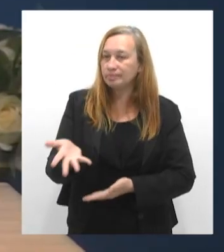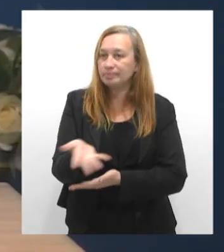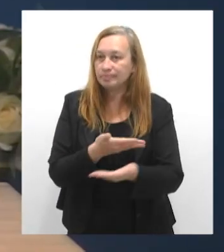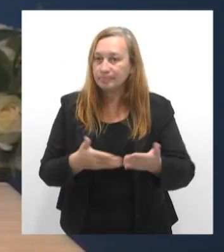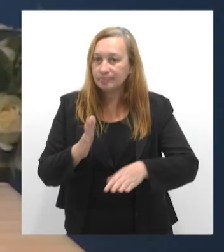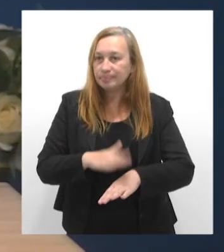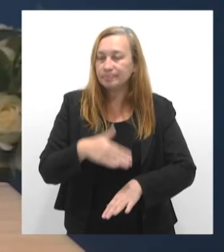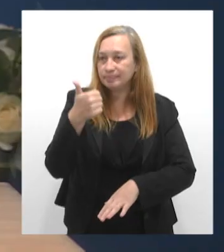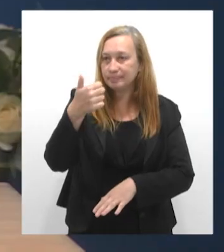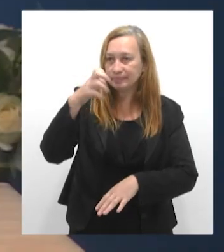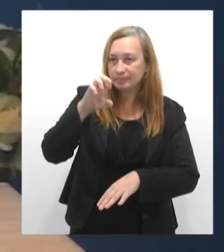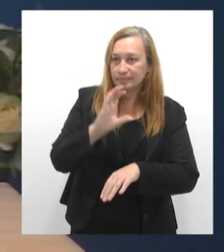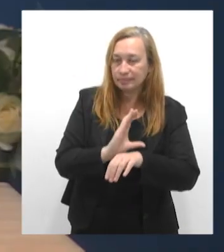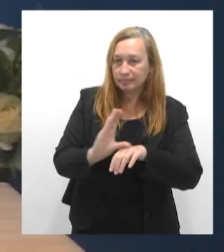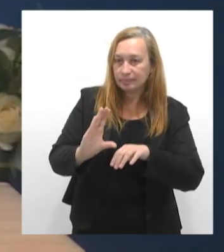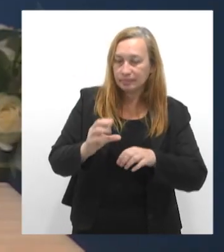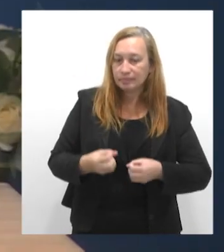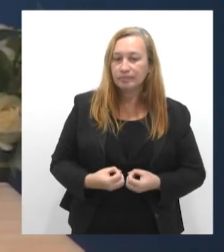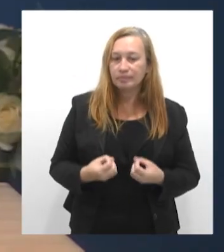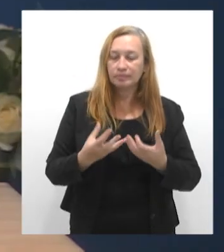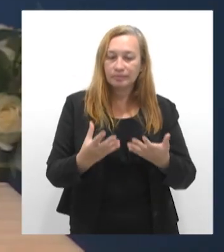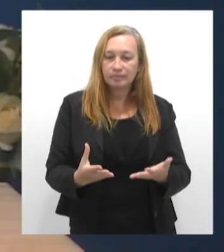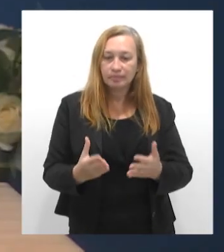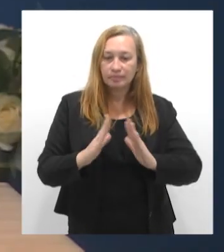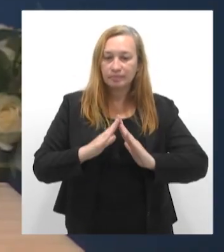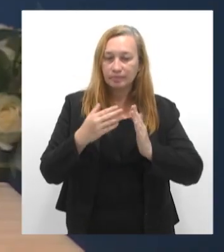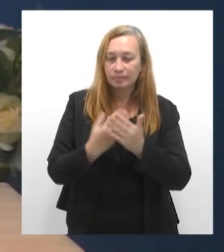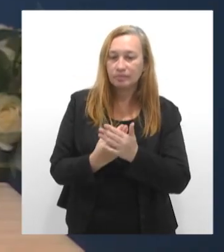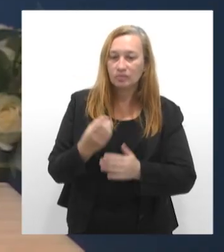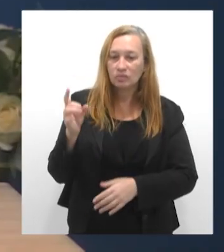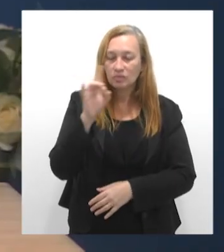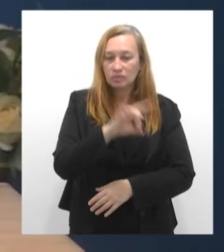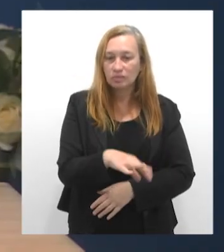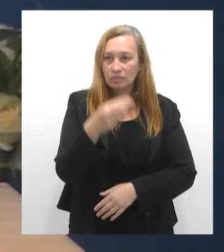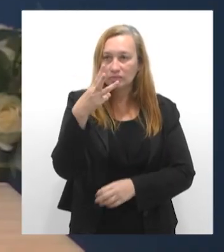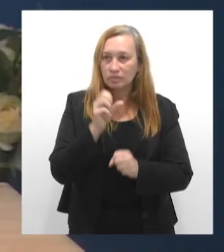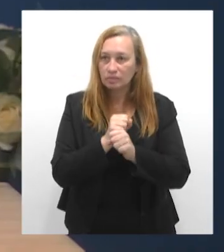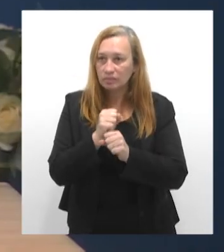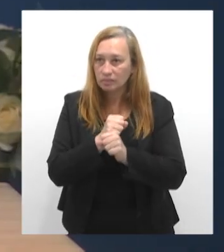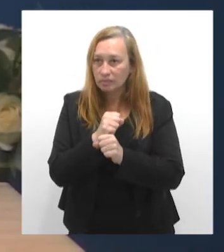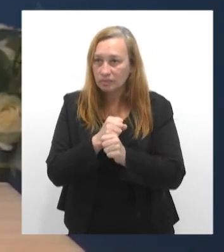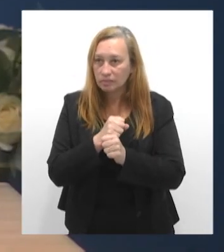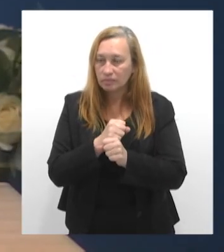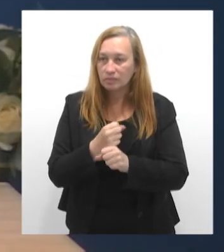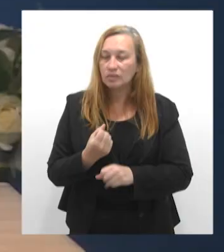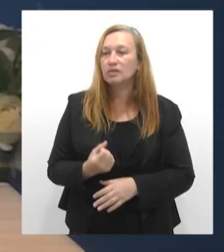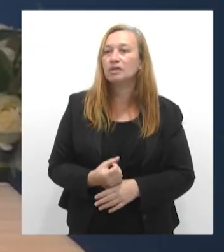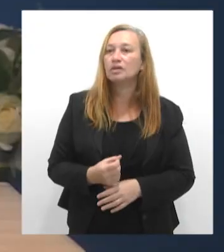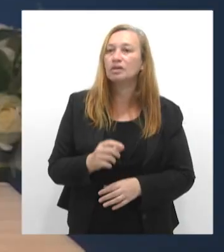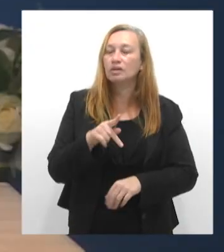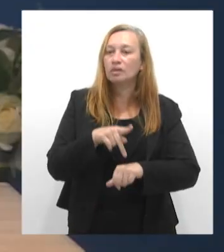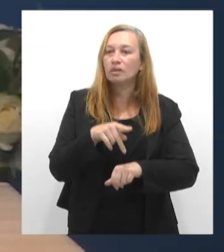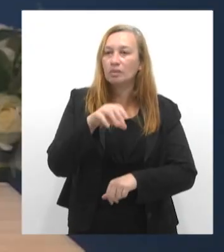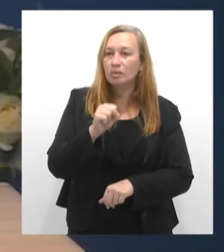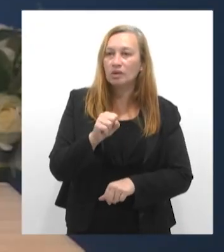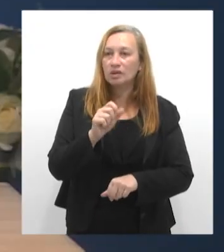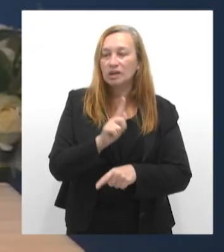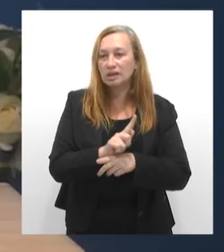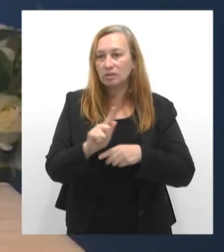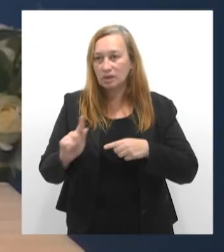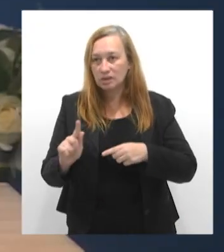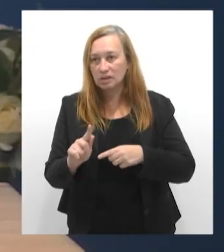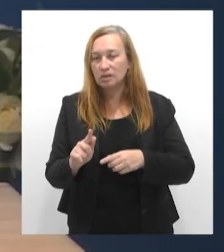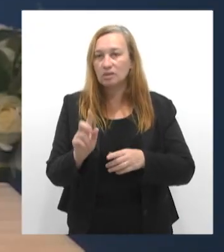de 15 cursos oferecidos pela escola nesses últimos 3 anos, e uma delas é a pós-graduação